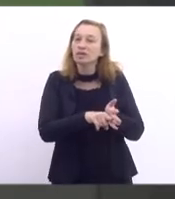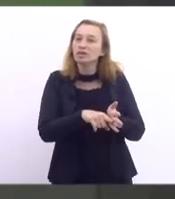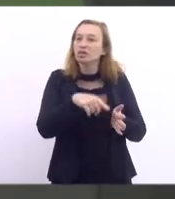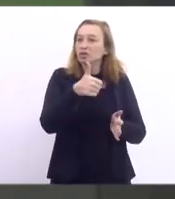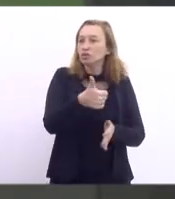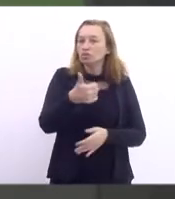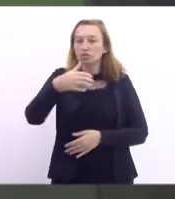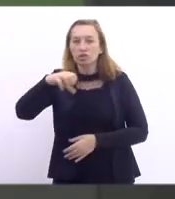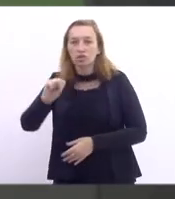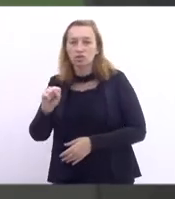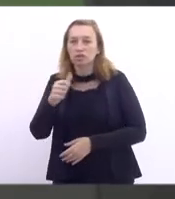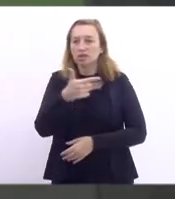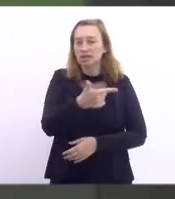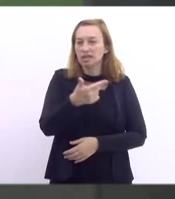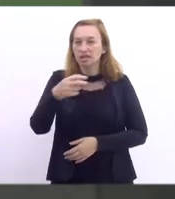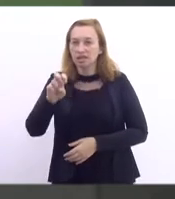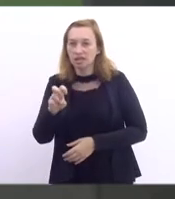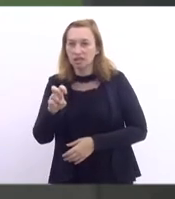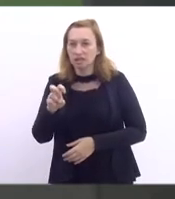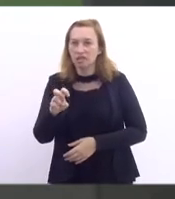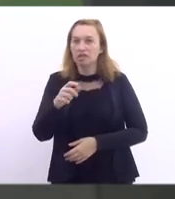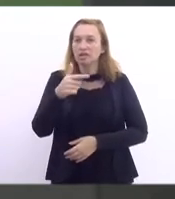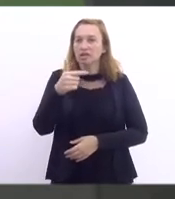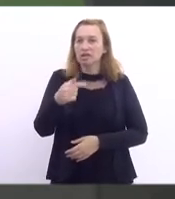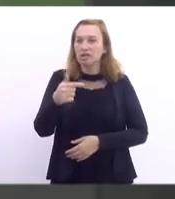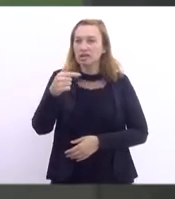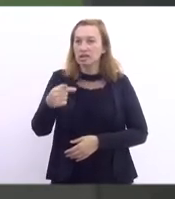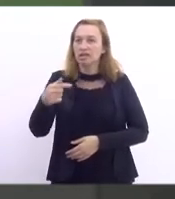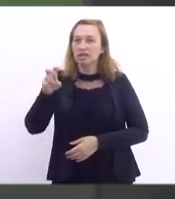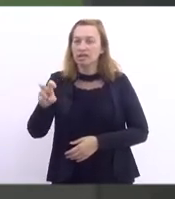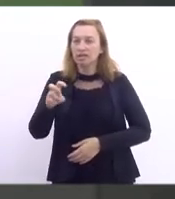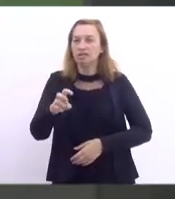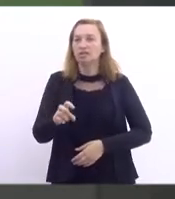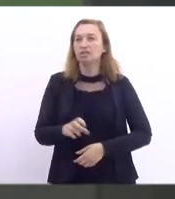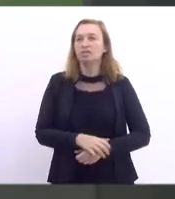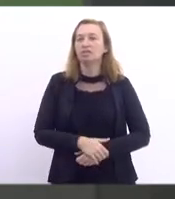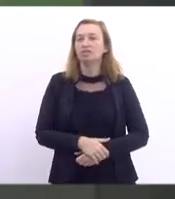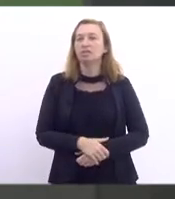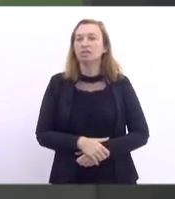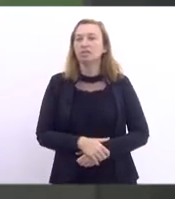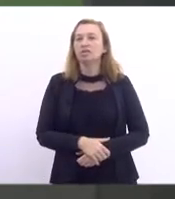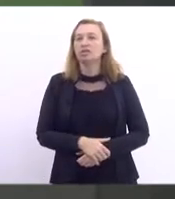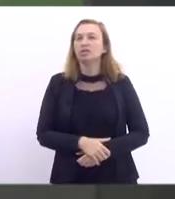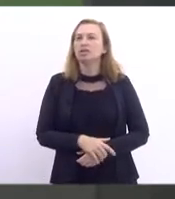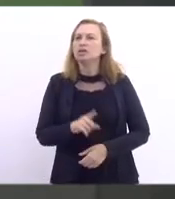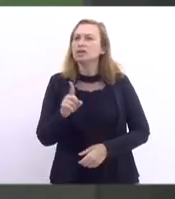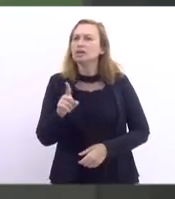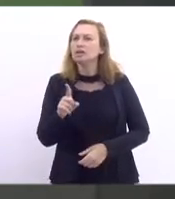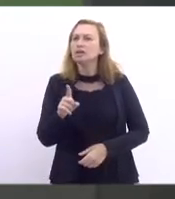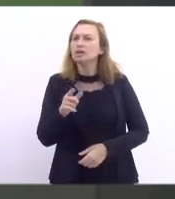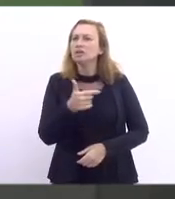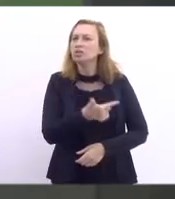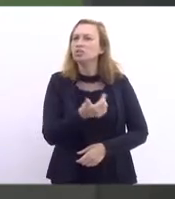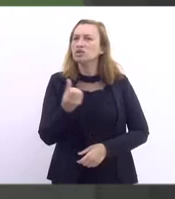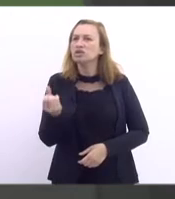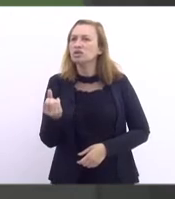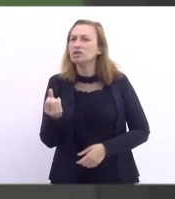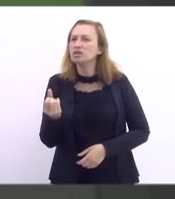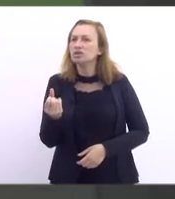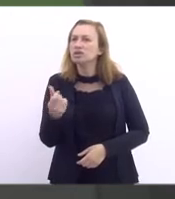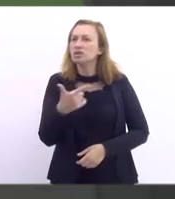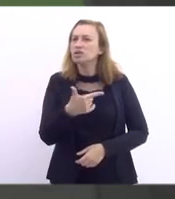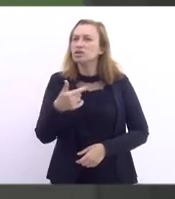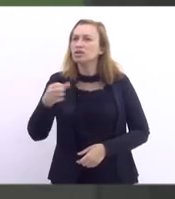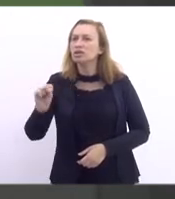2018 a 115 775 essa aí que a 2016 de livorno a dor de